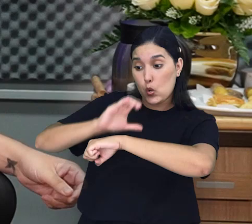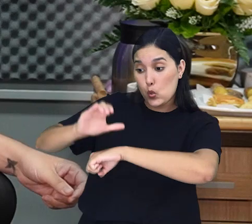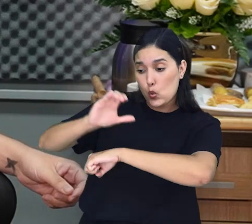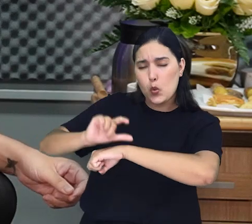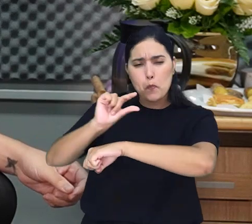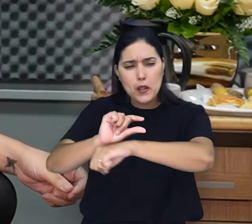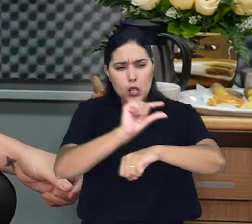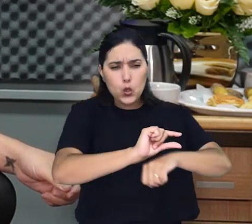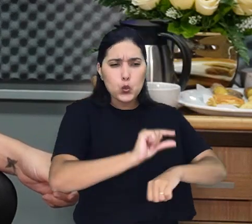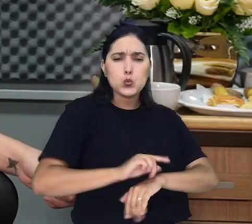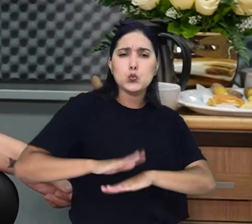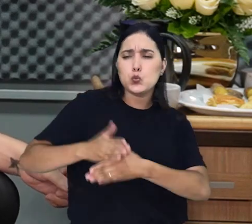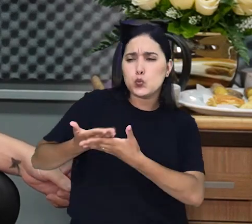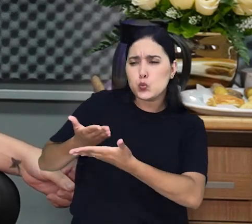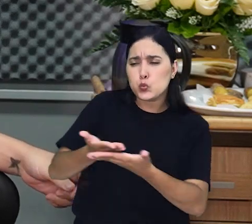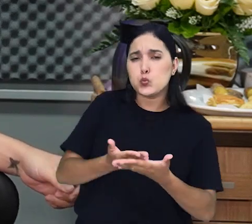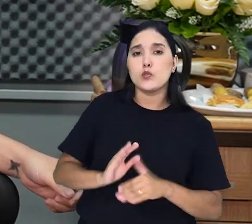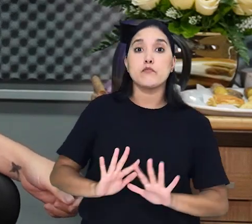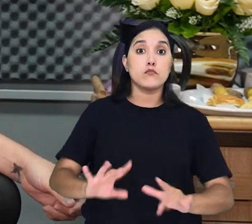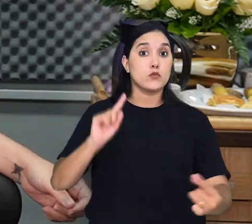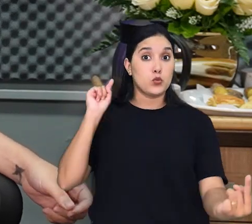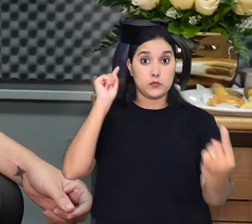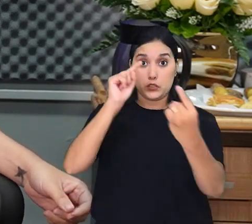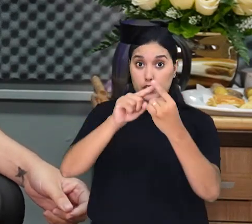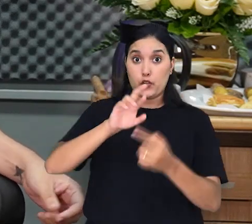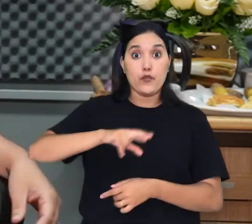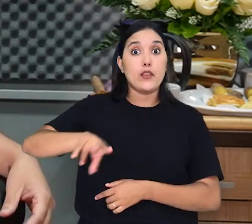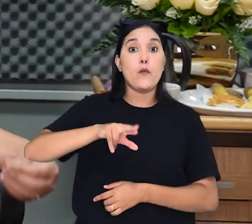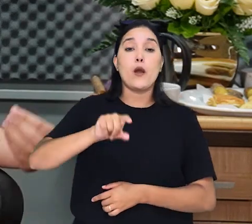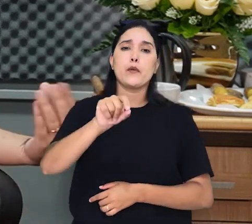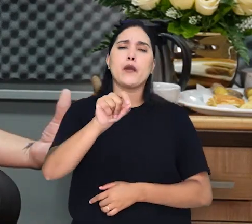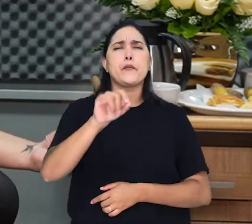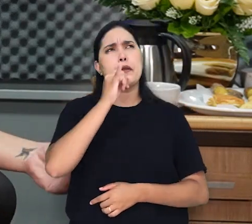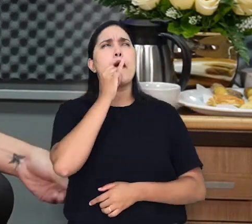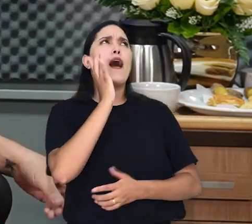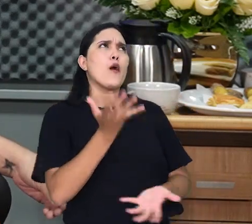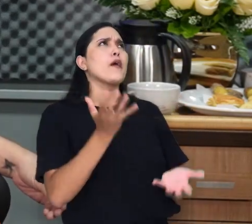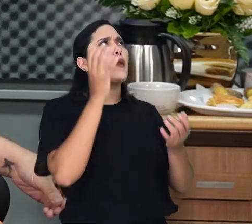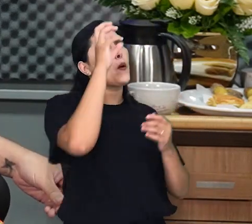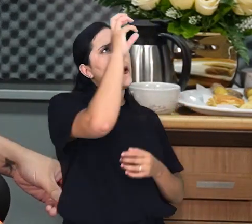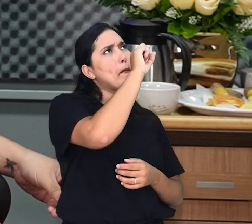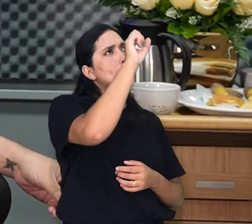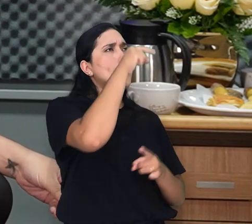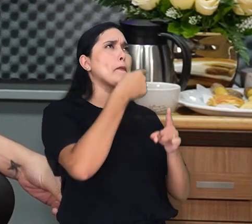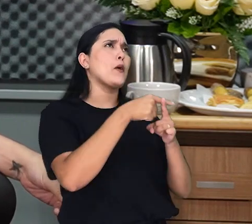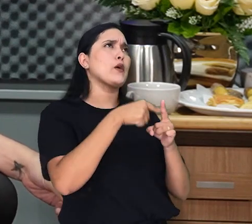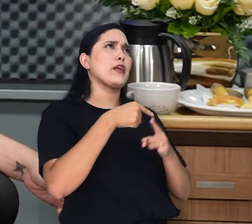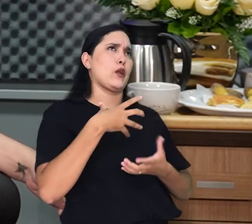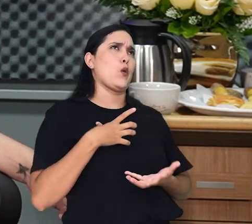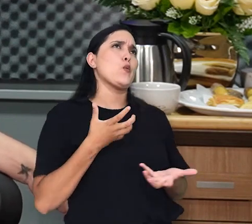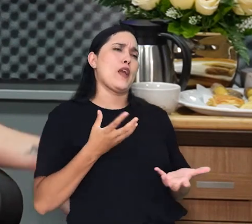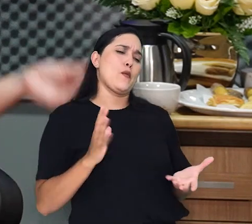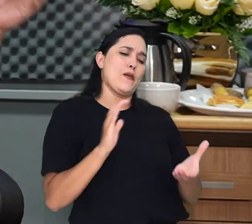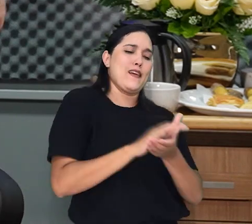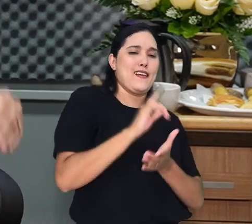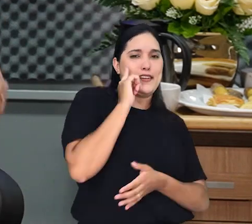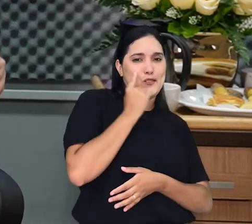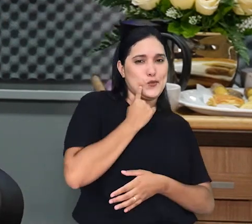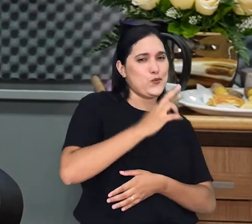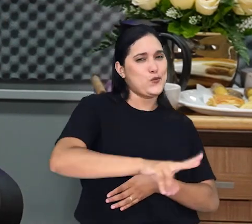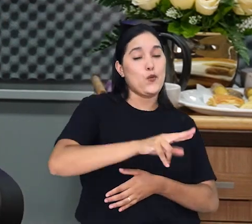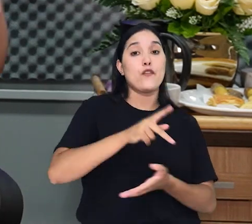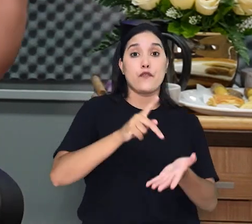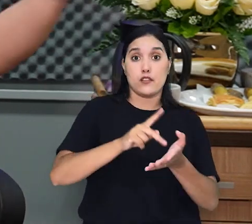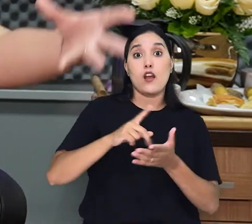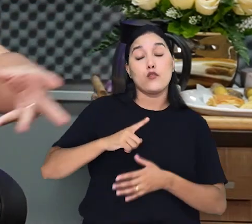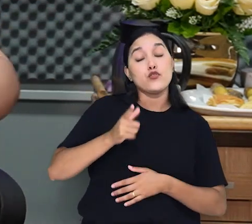E continuei, fazia mini cursos aqui, fazia mini cursos ali. E aí não era com o objetivo de, eu quero aprender